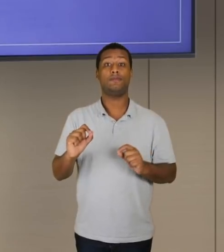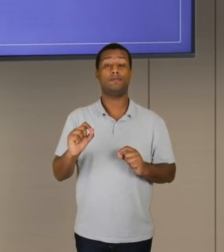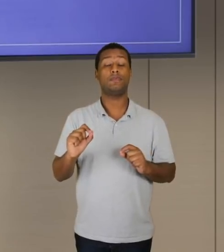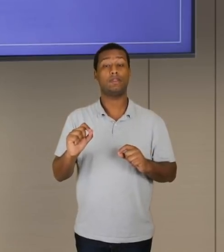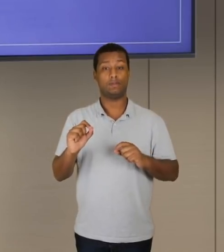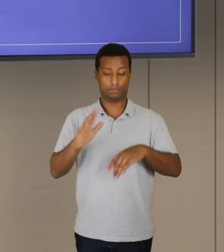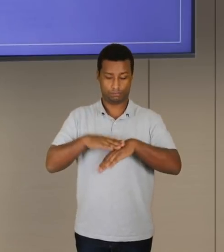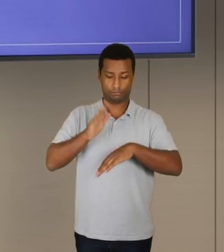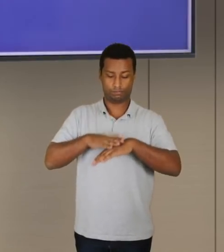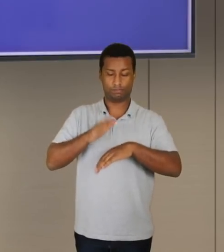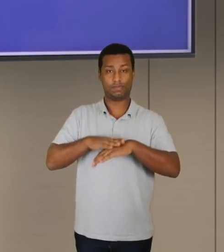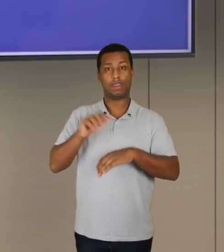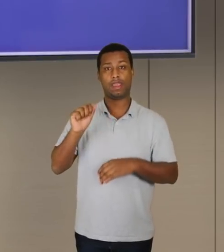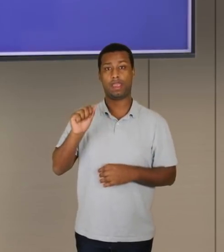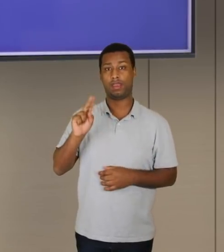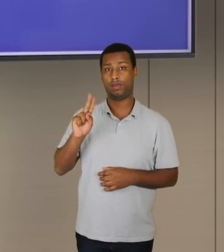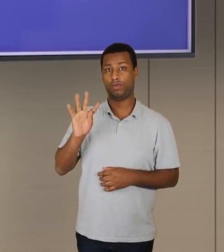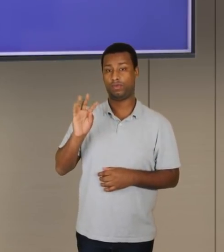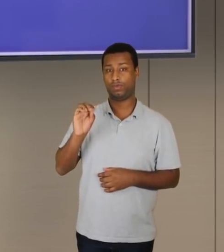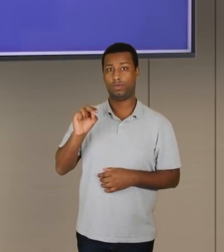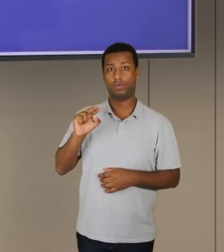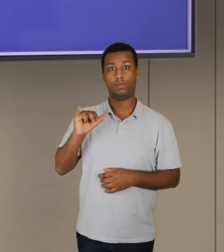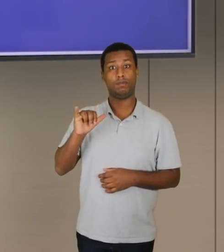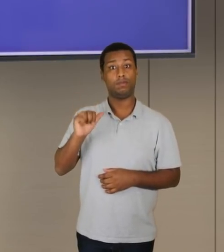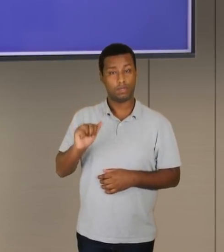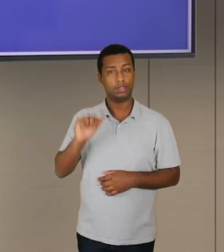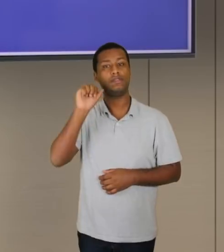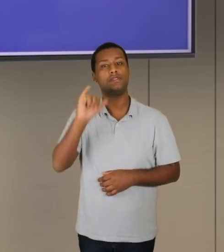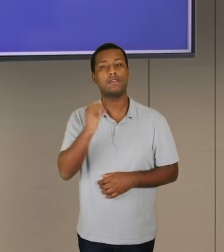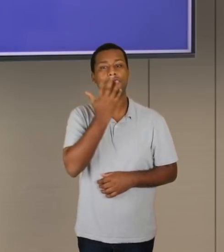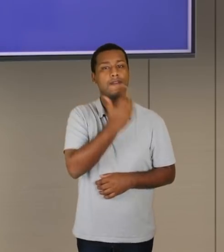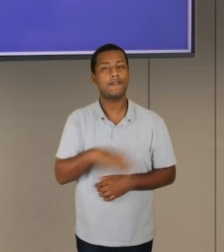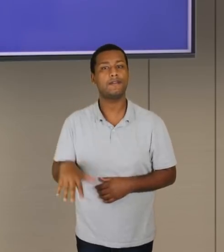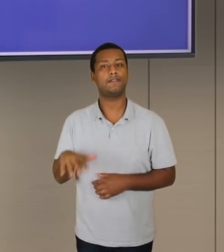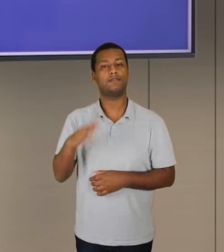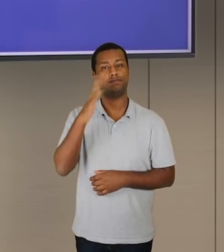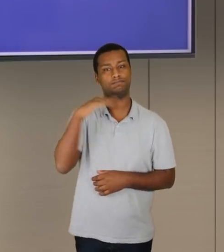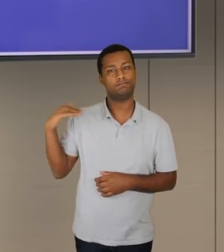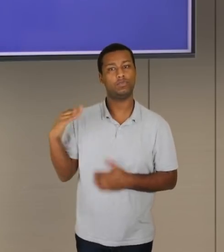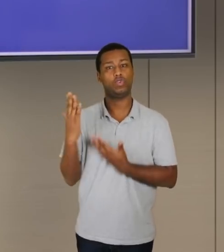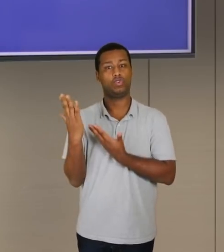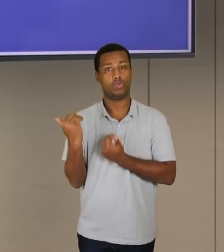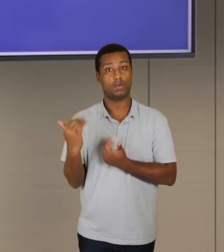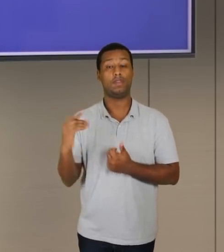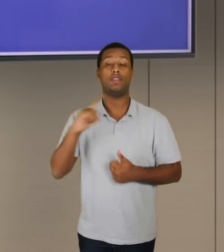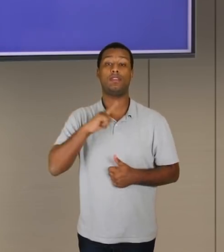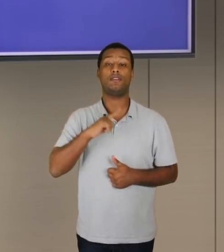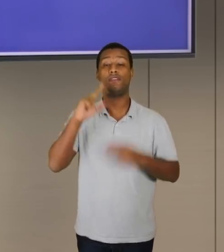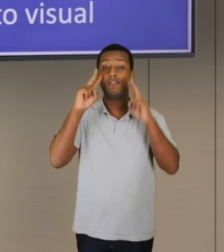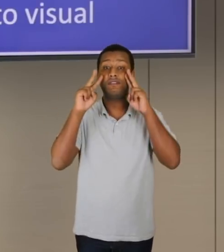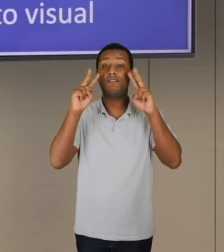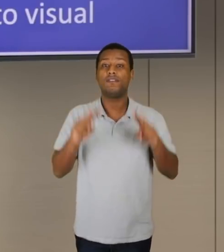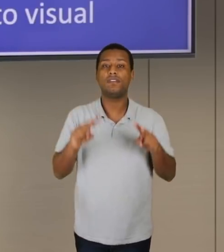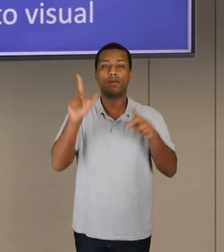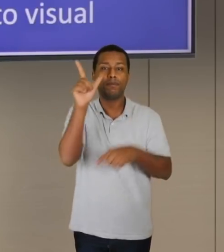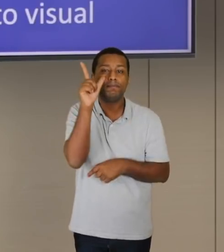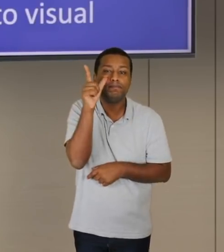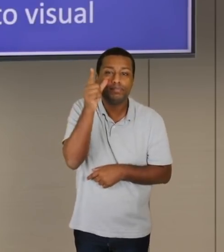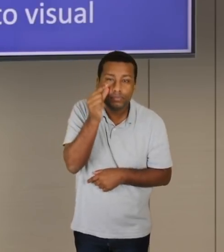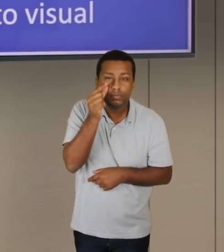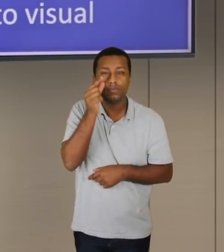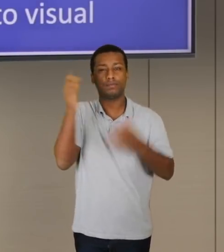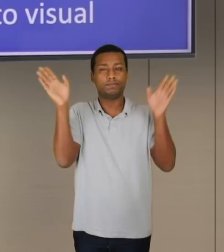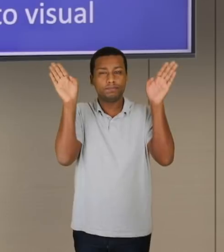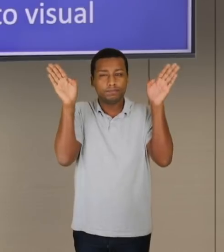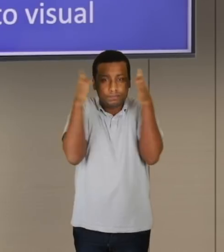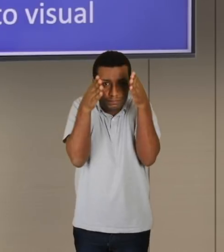da autonomia na criança, no adolescente, no jovem com baixa visão ou visão subnormal. Então,